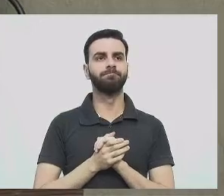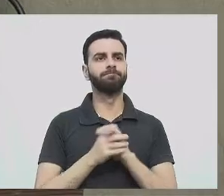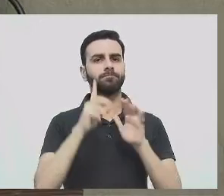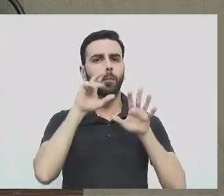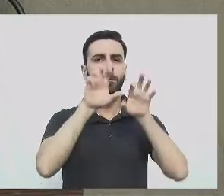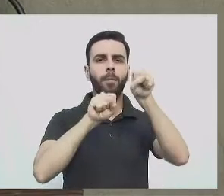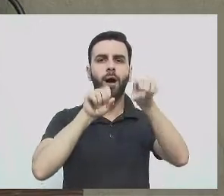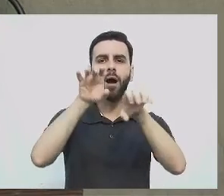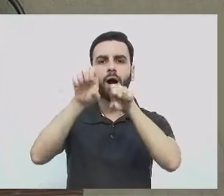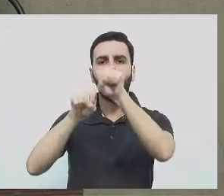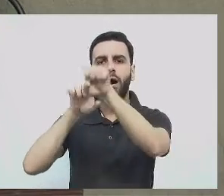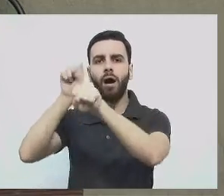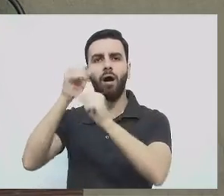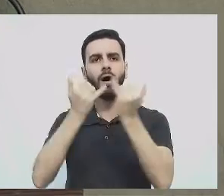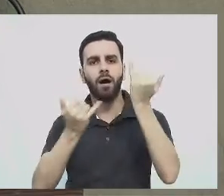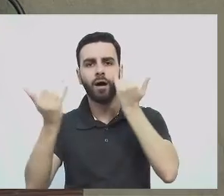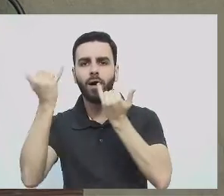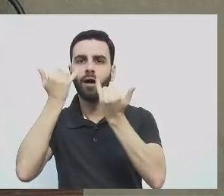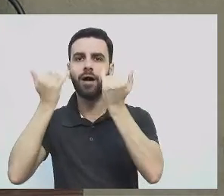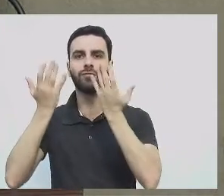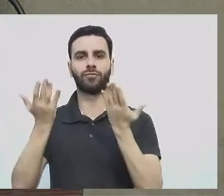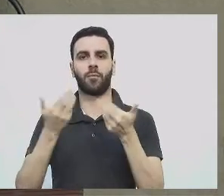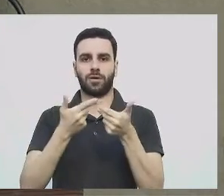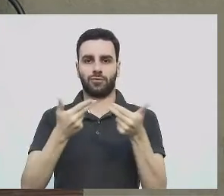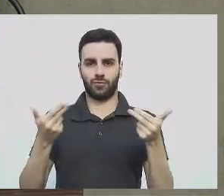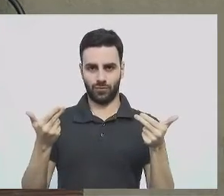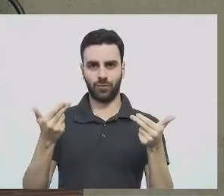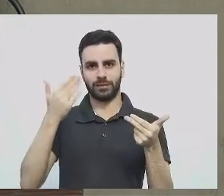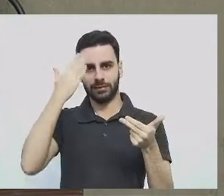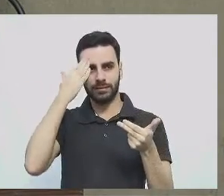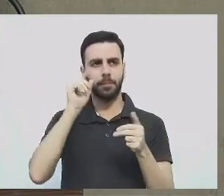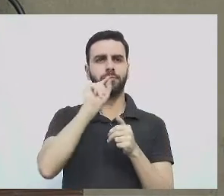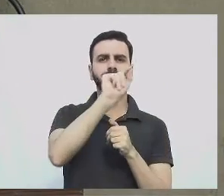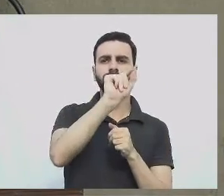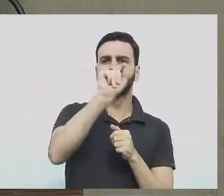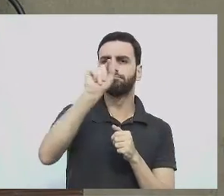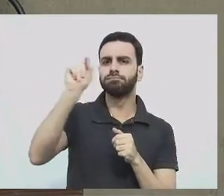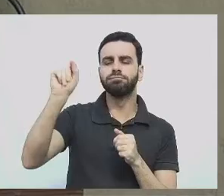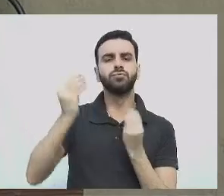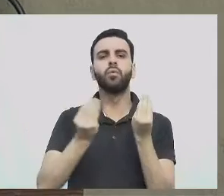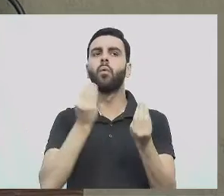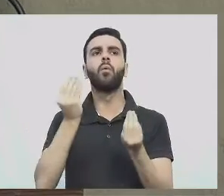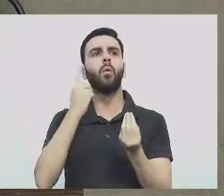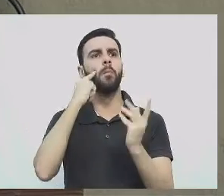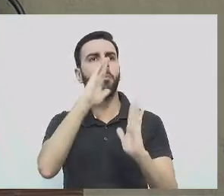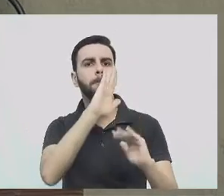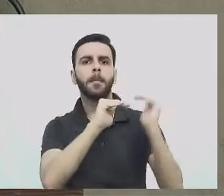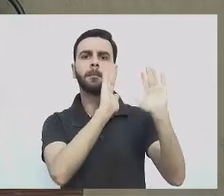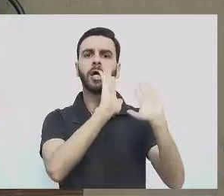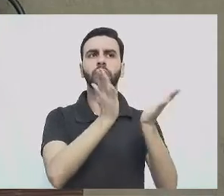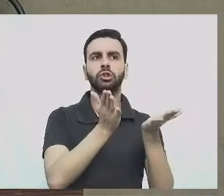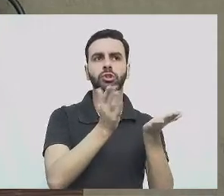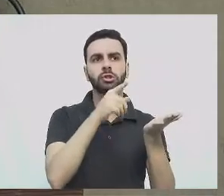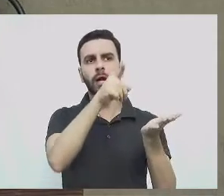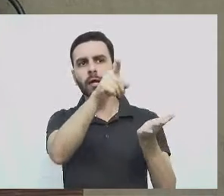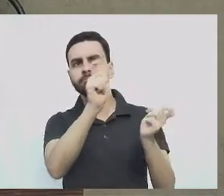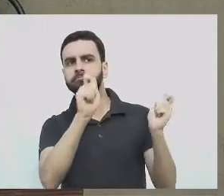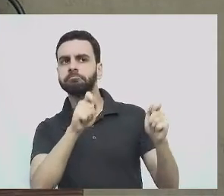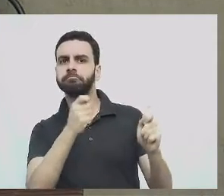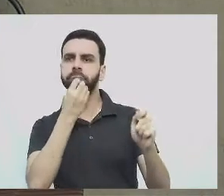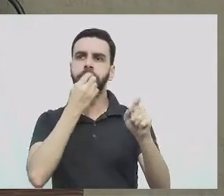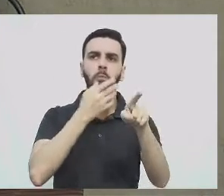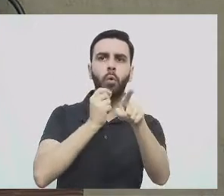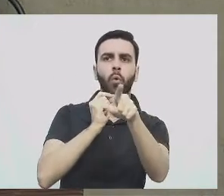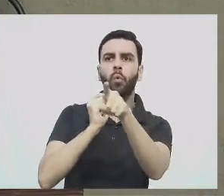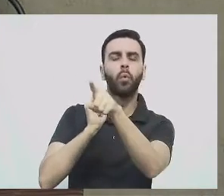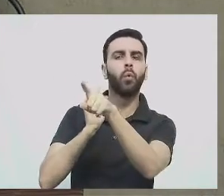buscar informações daquelas faculdades, o que, que dava certo, o que, que funcionava